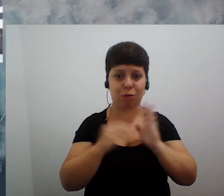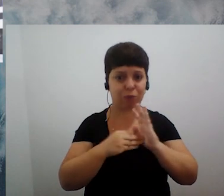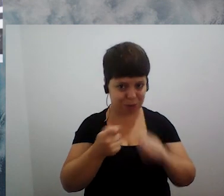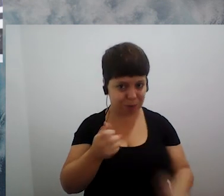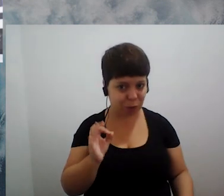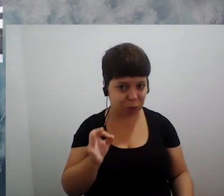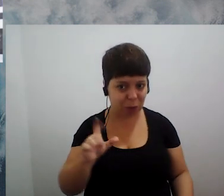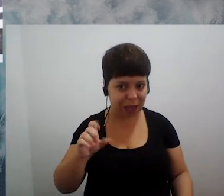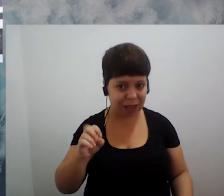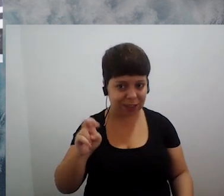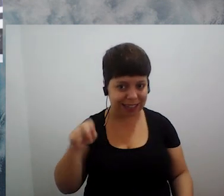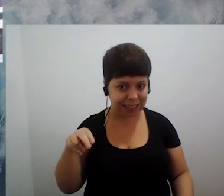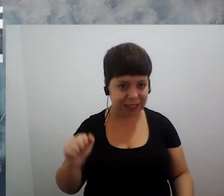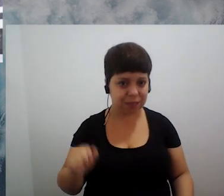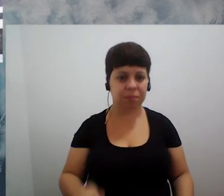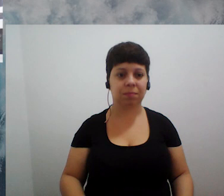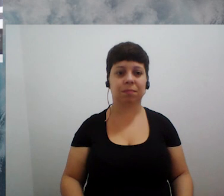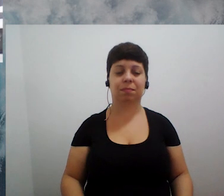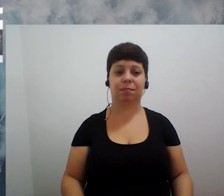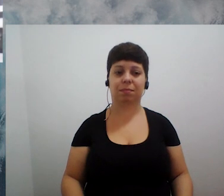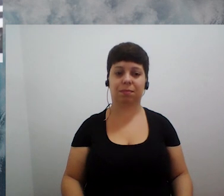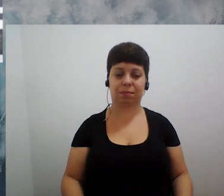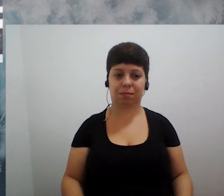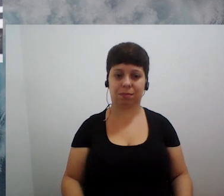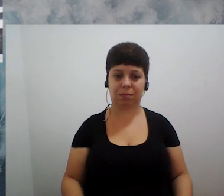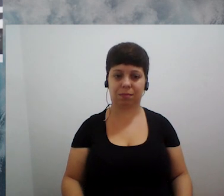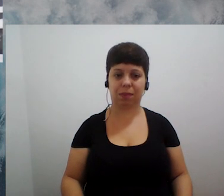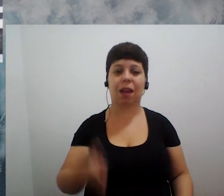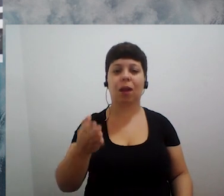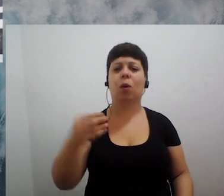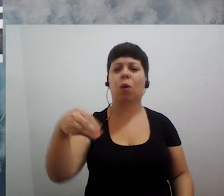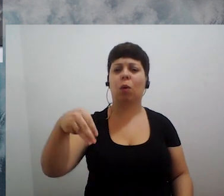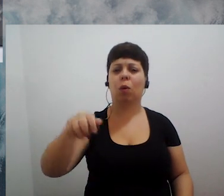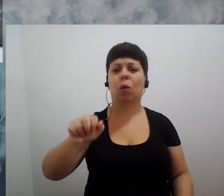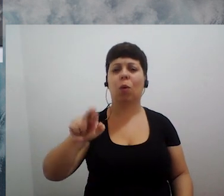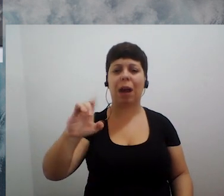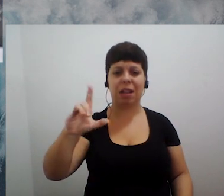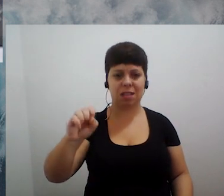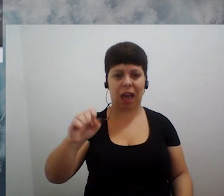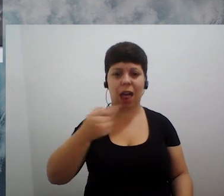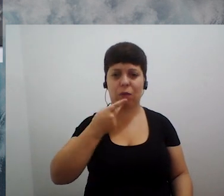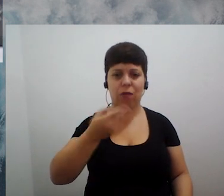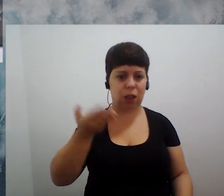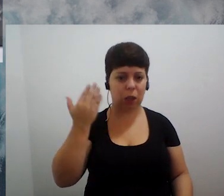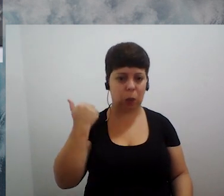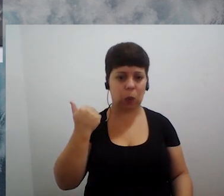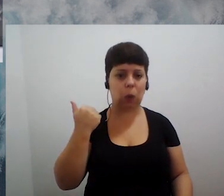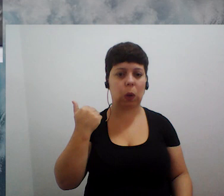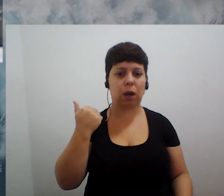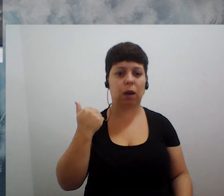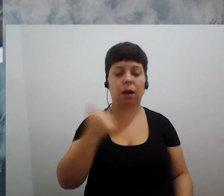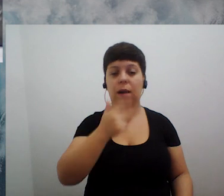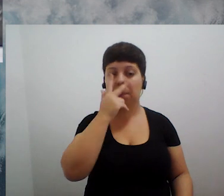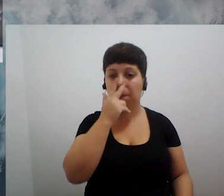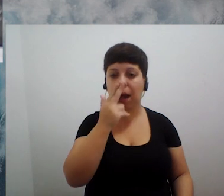muito pouco, né, Clara, né, Lorena? É assim, é igual o Marcelo tinha falado anteriormente